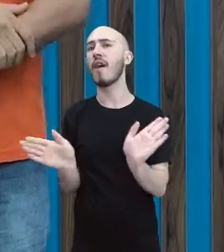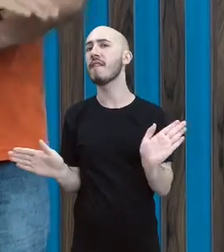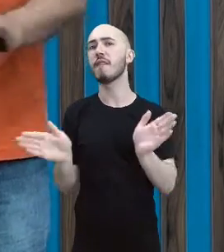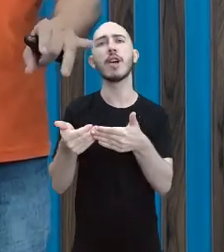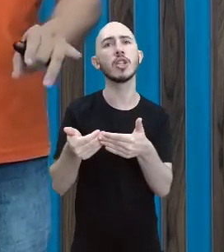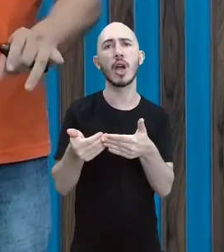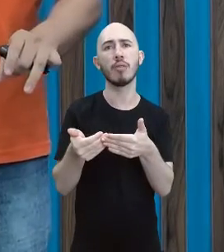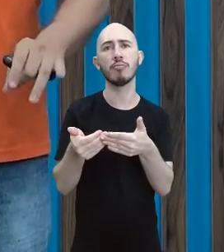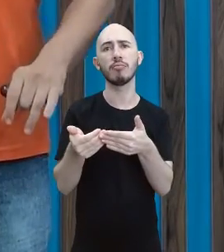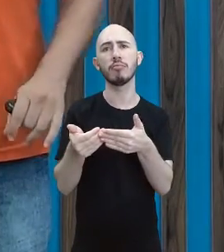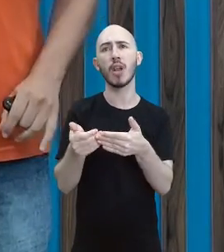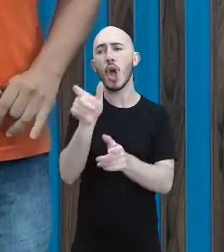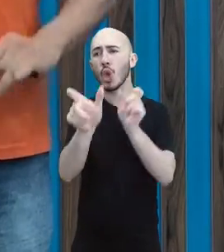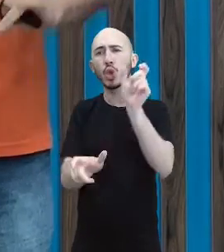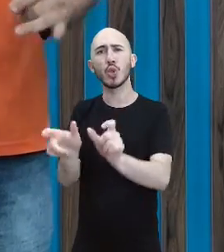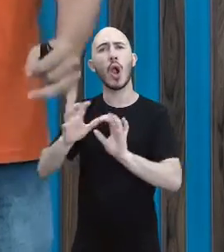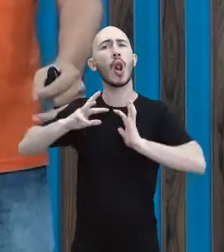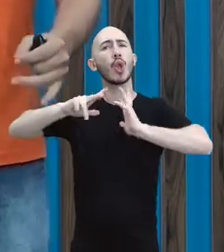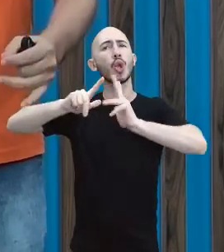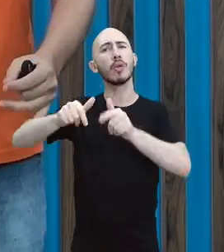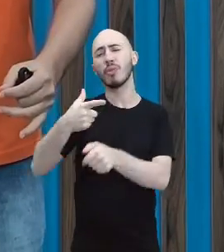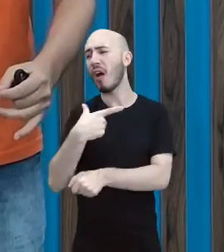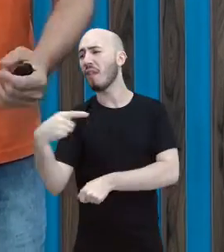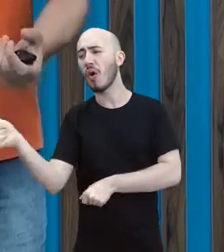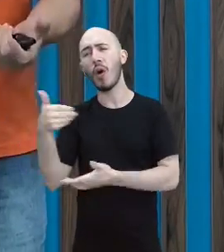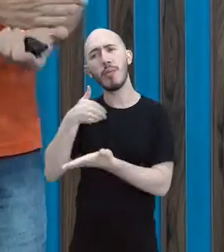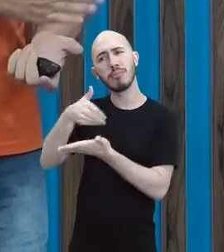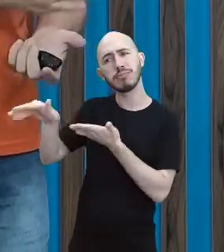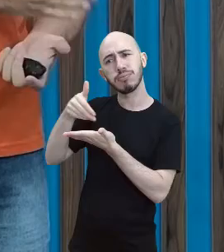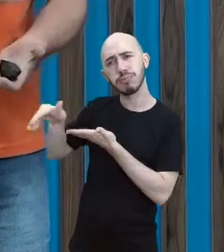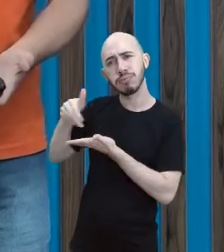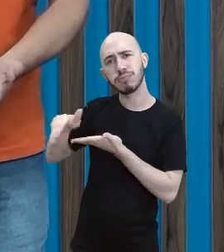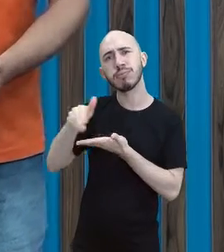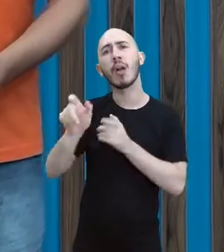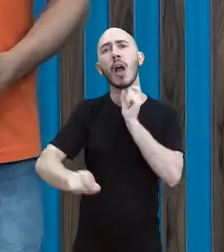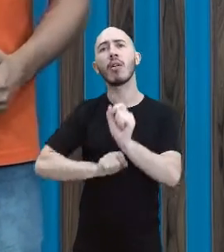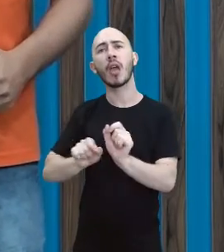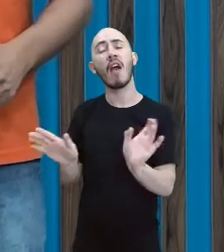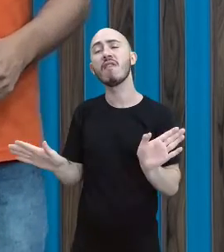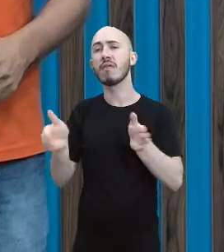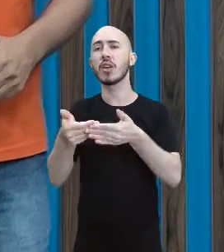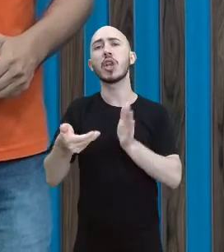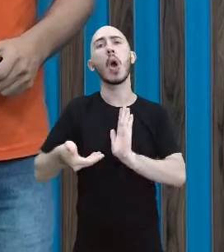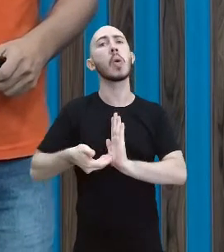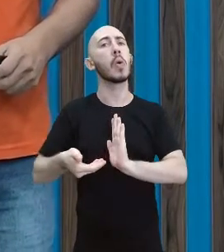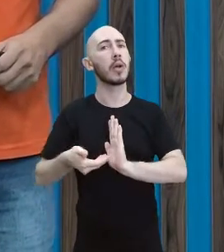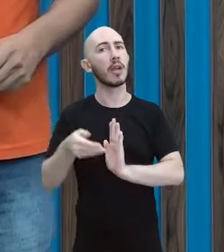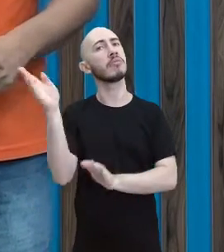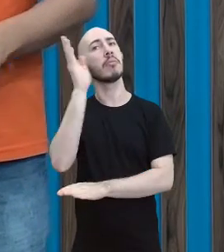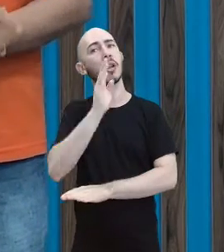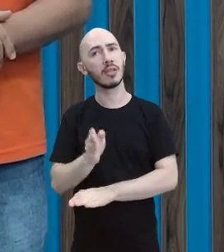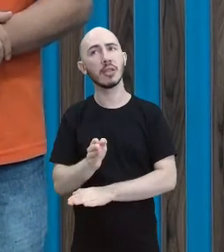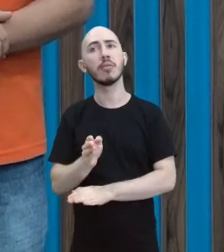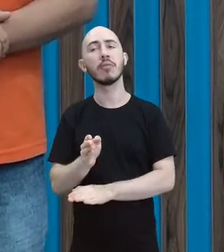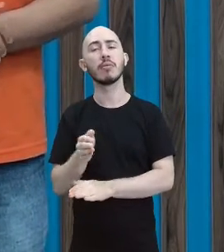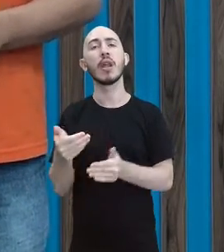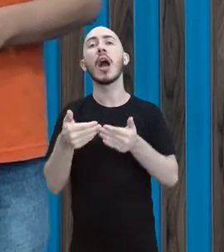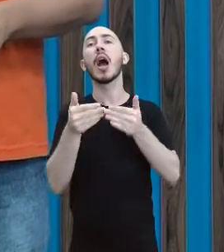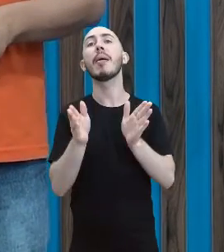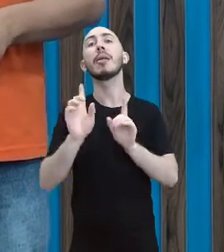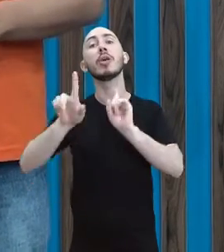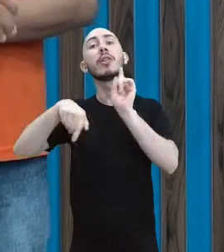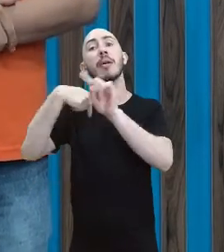para casa e acabou. Né? Então, eles podiam fazer isso. Inclusive, decretaram o fechamento do Congresso brasileiro, que só foi aberto depois